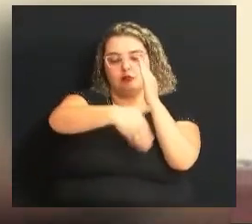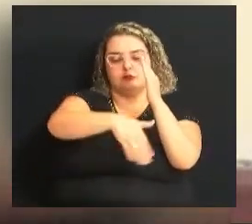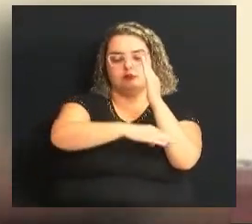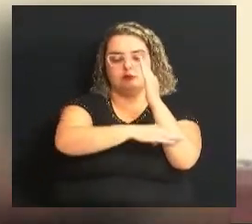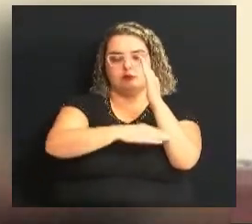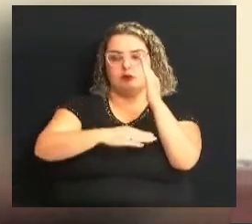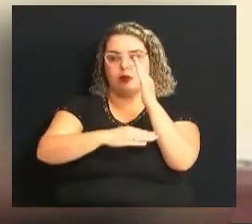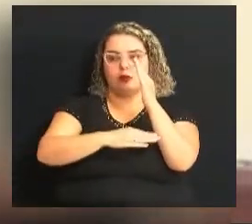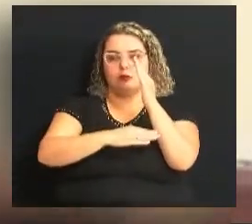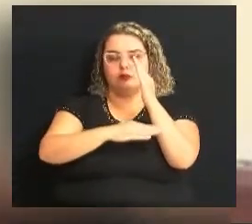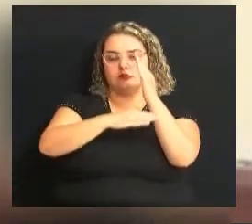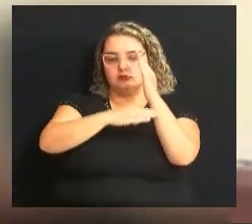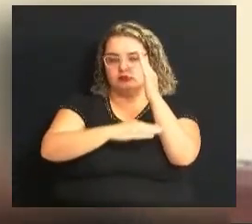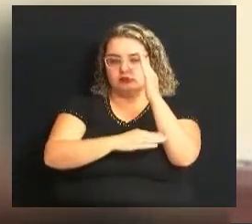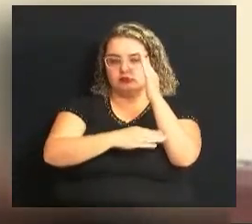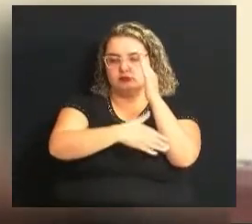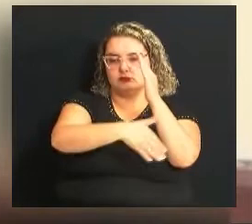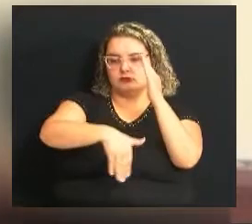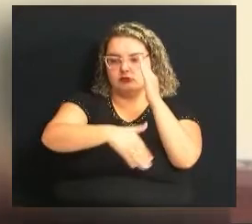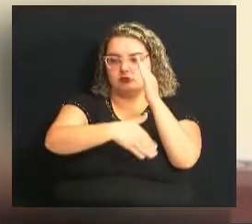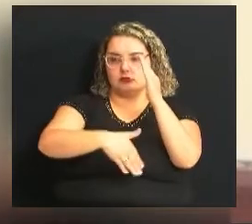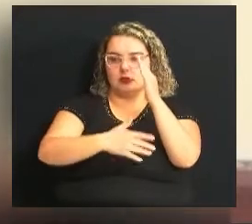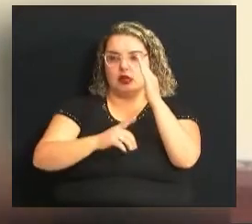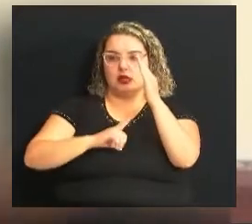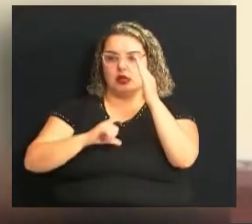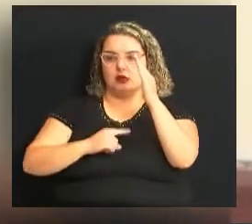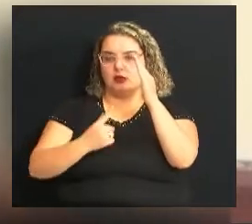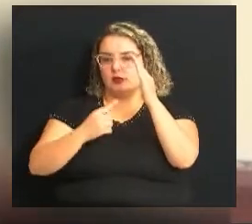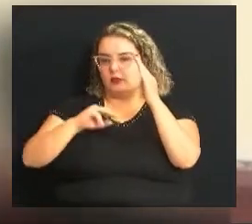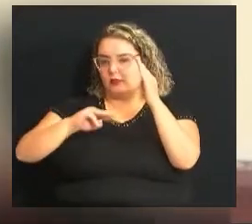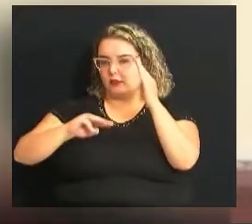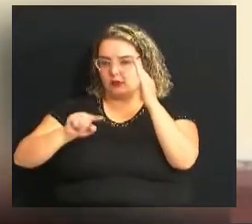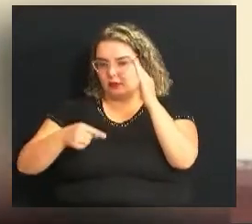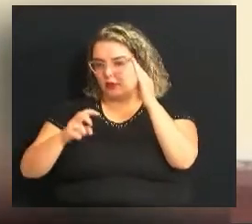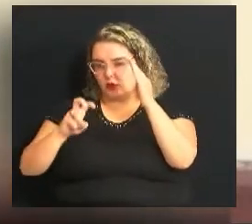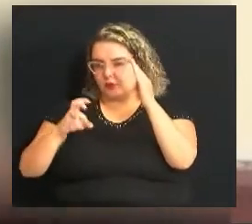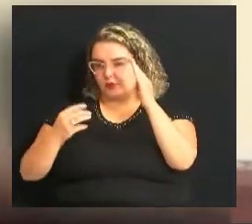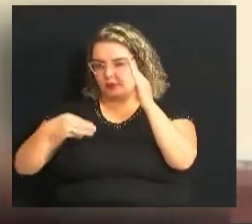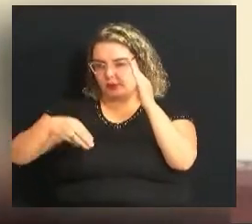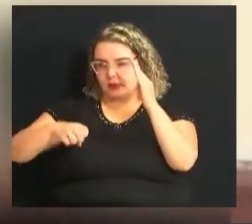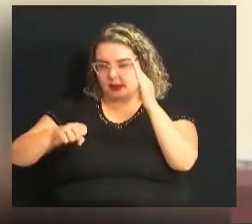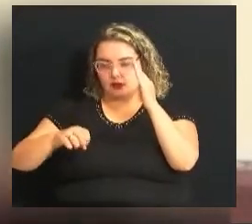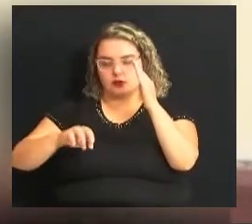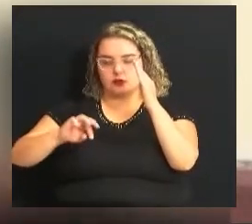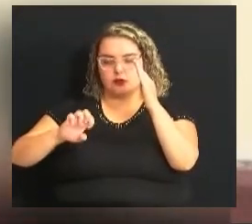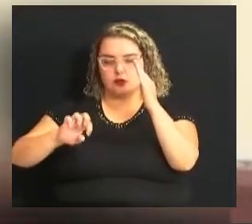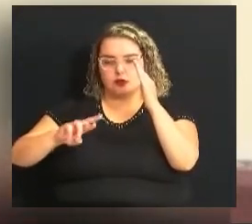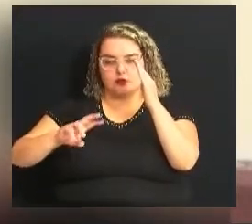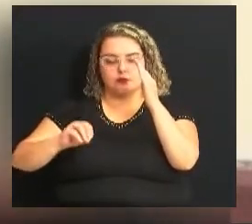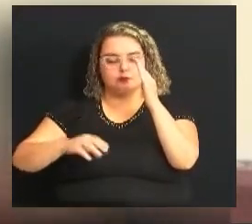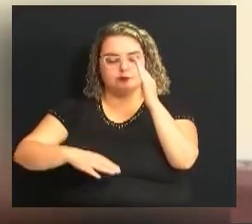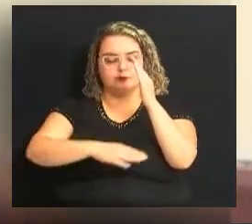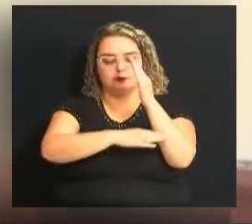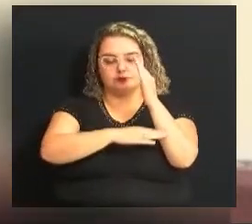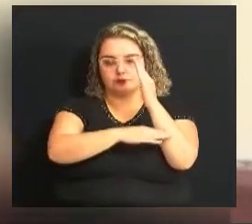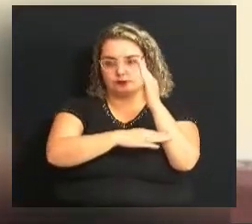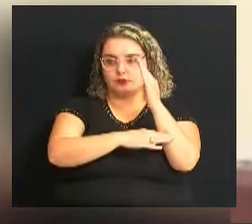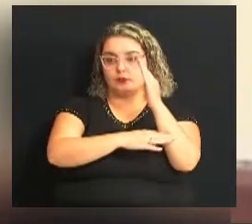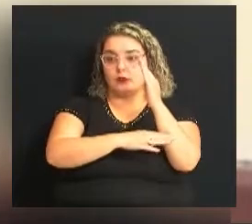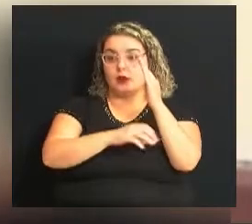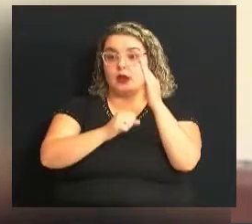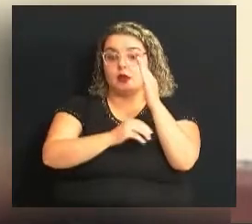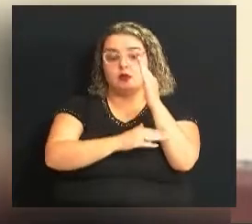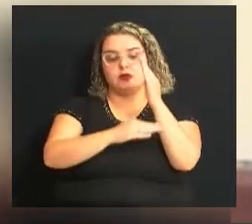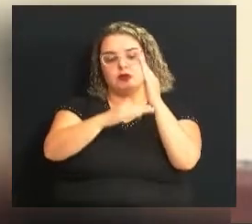térreo ao nível da rua por exemplo pouco baixo para cima a existe o parâmetro de um metro e meio ou acima ou abaixo da rua é esse é o